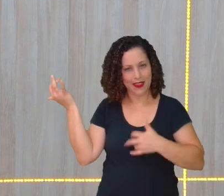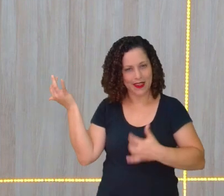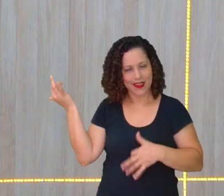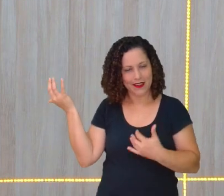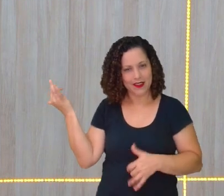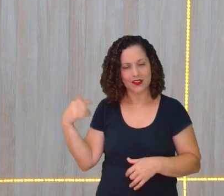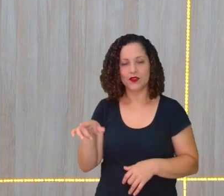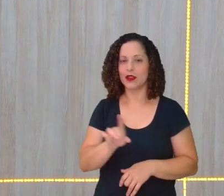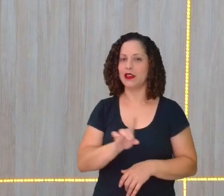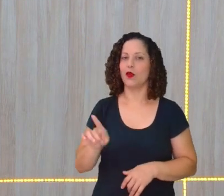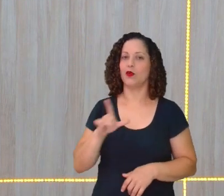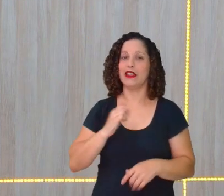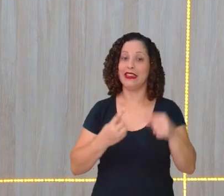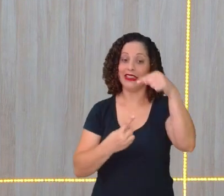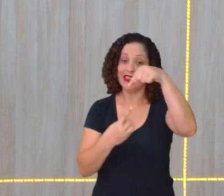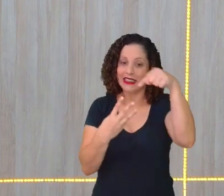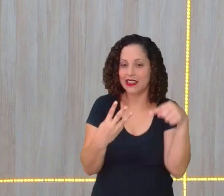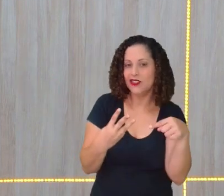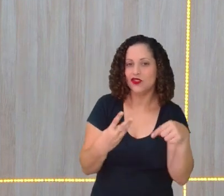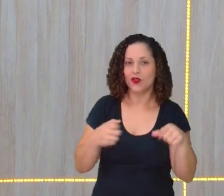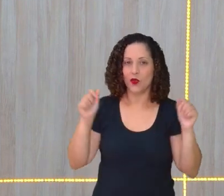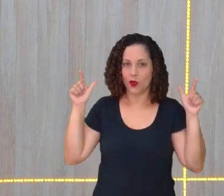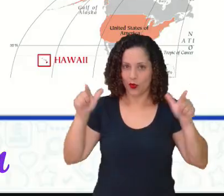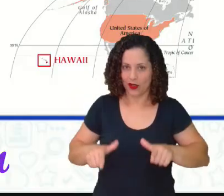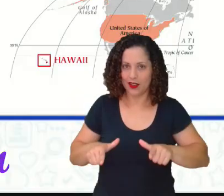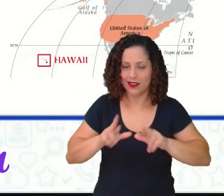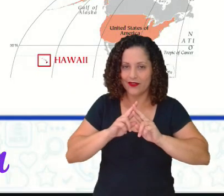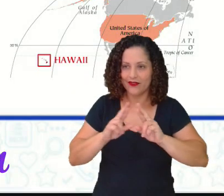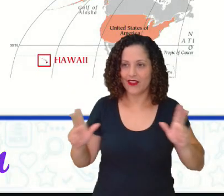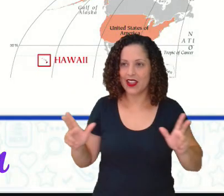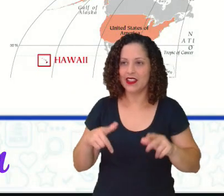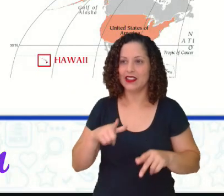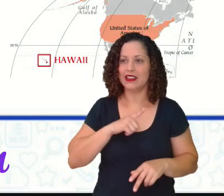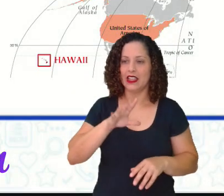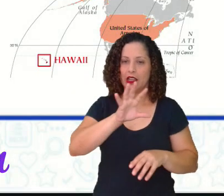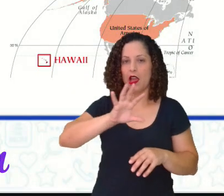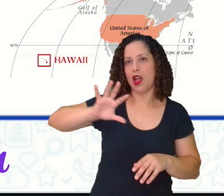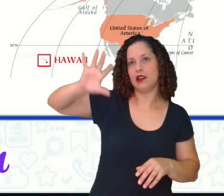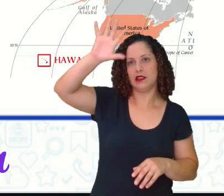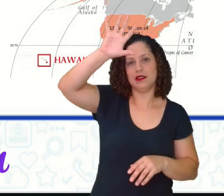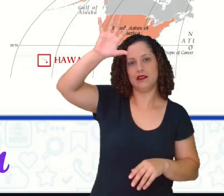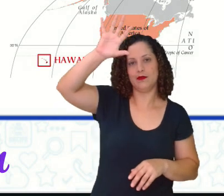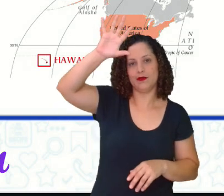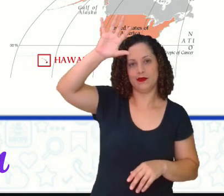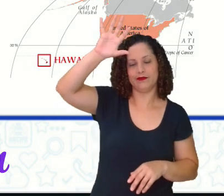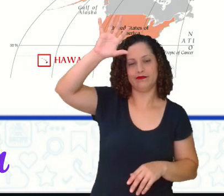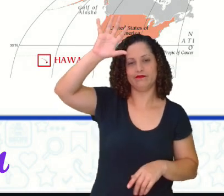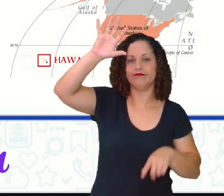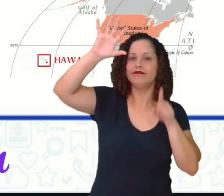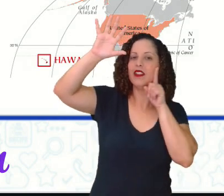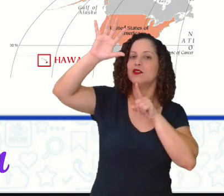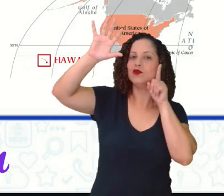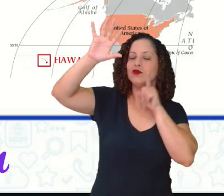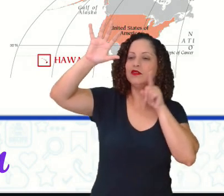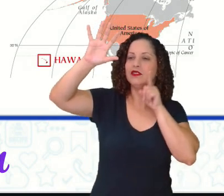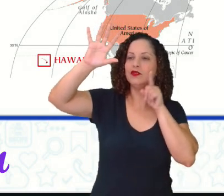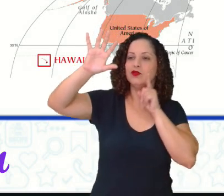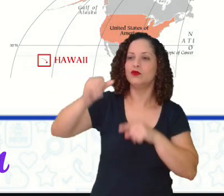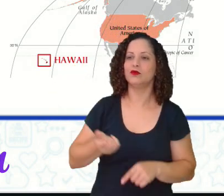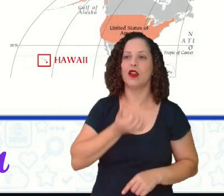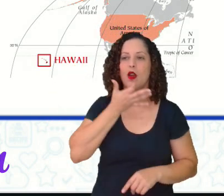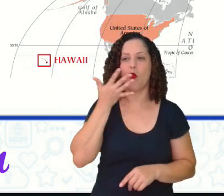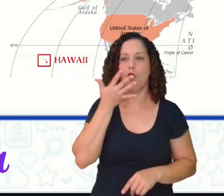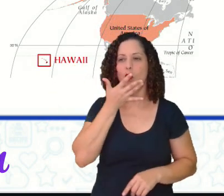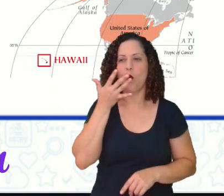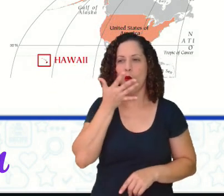3 lugares. Vamos lá. Aquela parte que fica em cima do México, vocês têm aí no mapa em destaque na